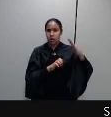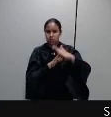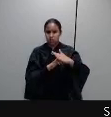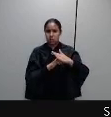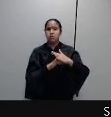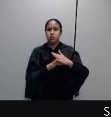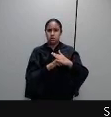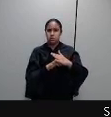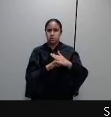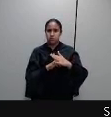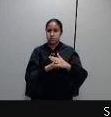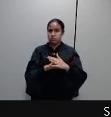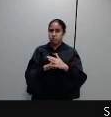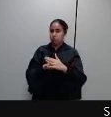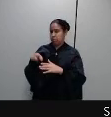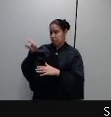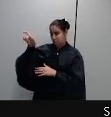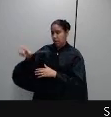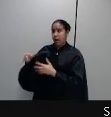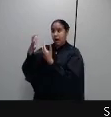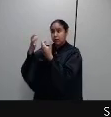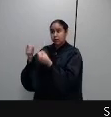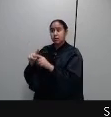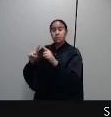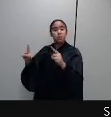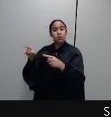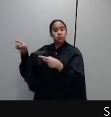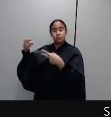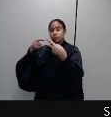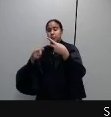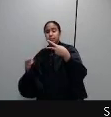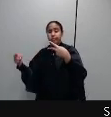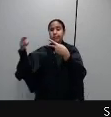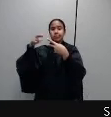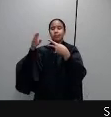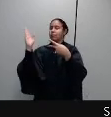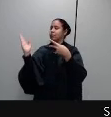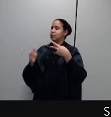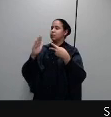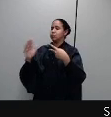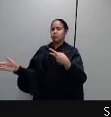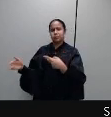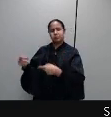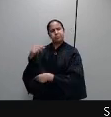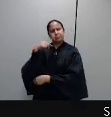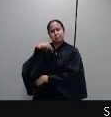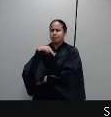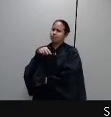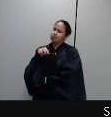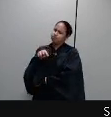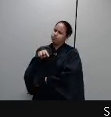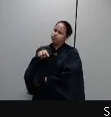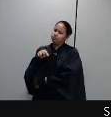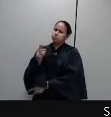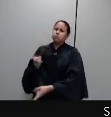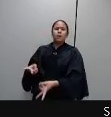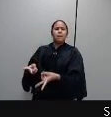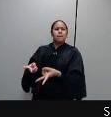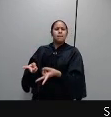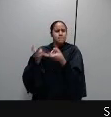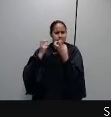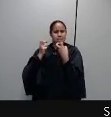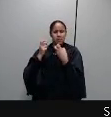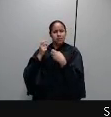mesmo trabalhadores examinando o quadro de fundo eu aqui ó aqui ouvir atentamente